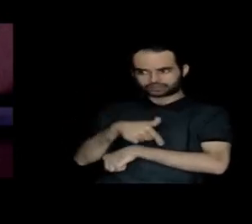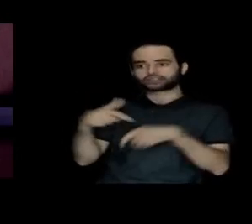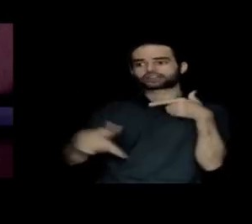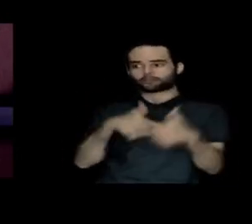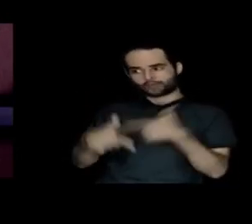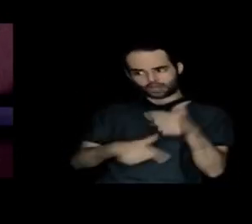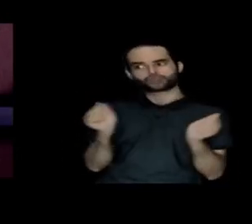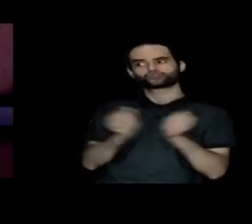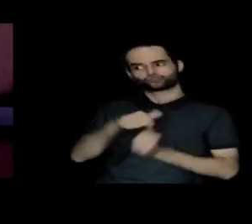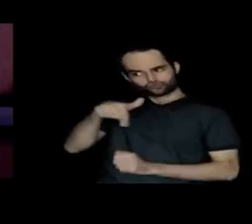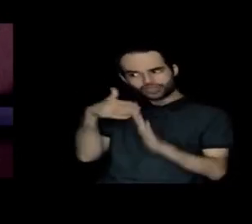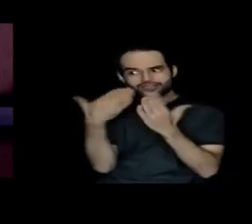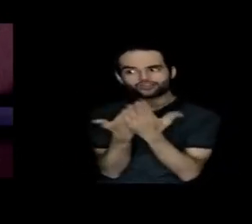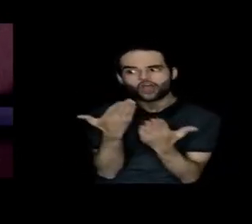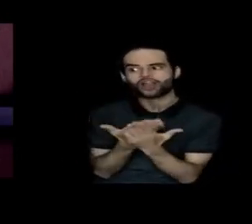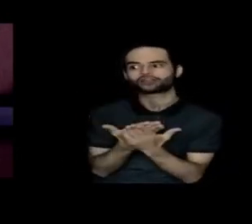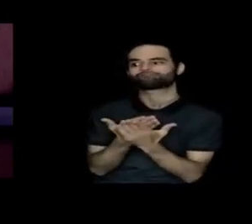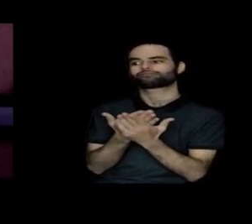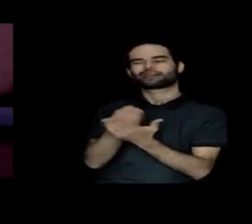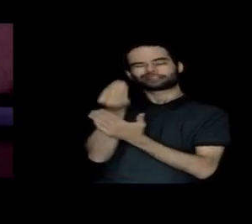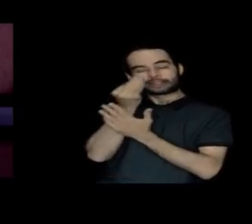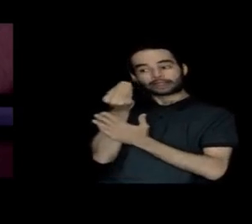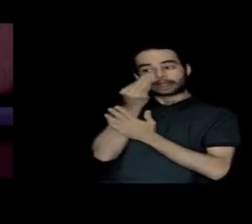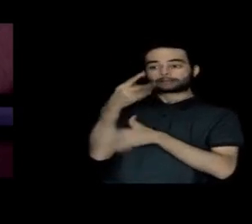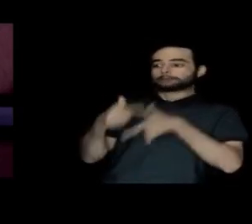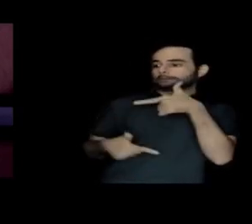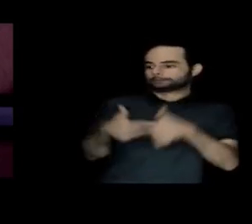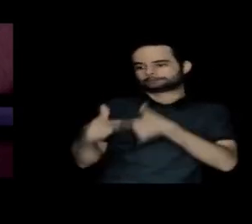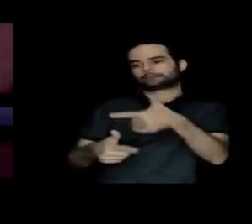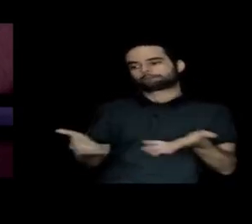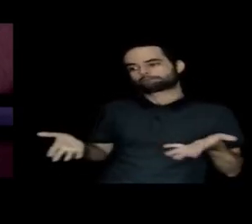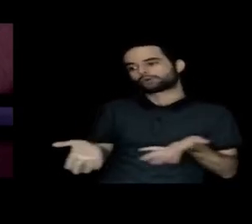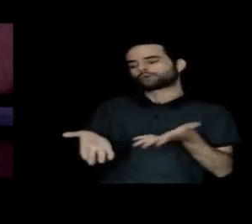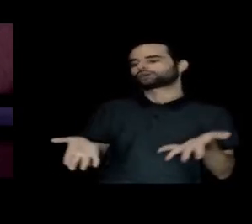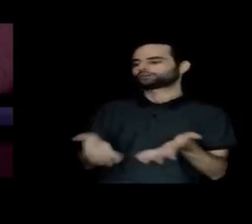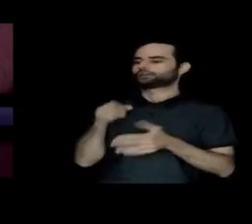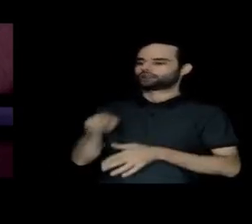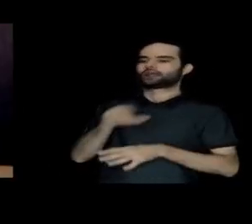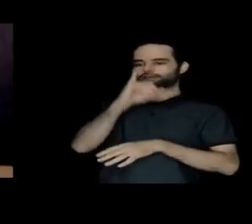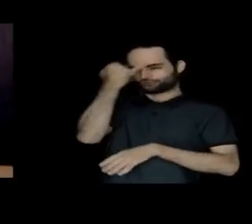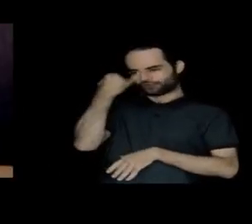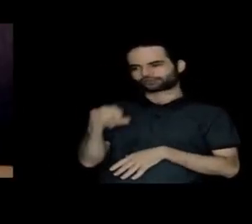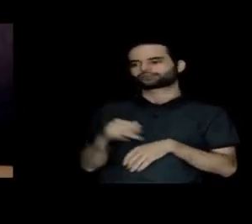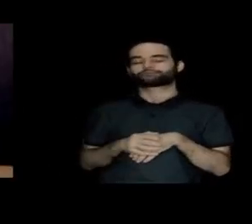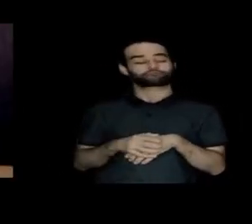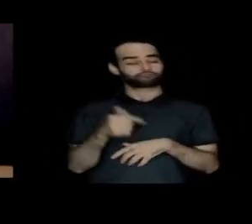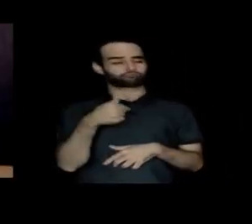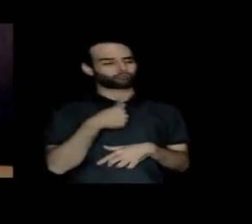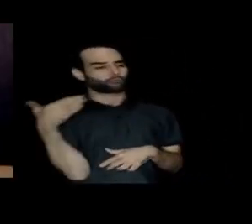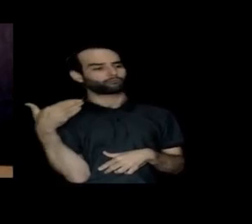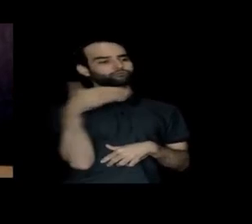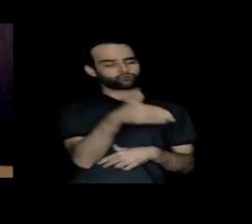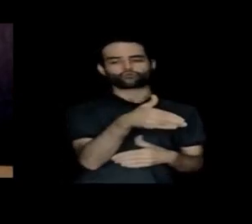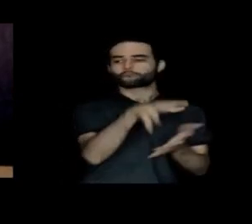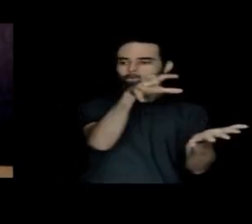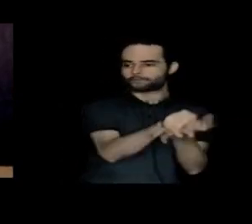magistério, você vem para cá junto comigo e nós vamos tentar fazer alguma coisa. E eu matriculei Janine nessa